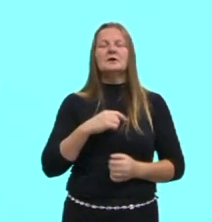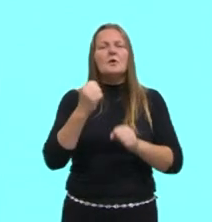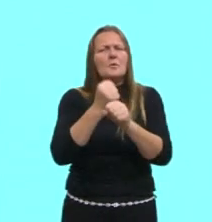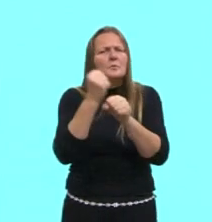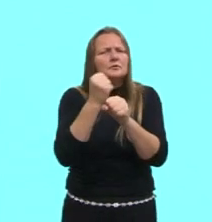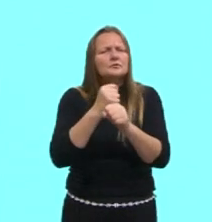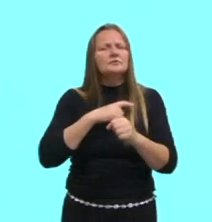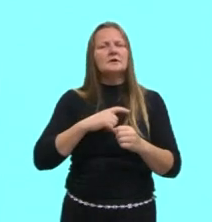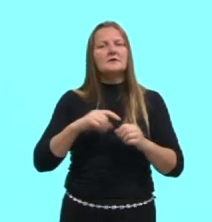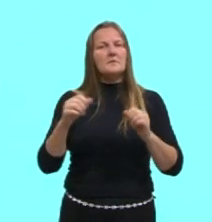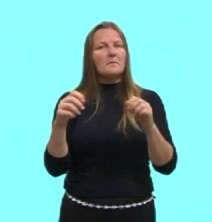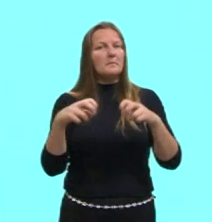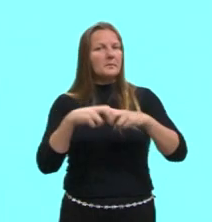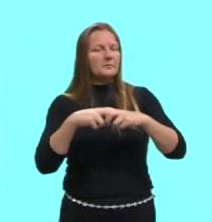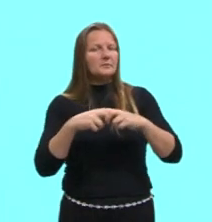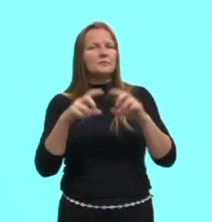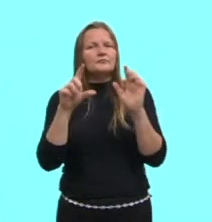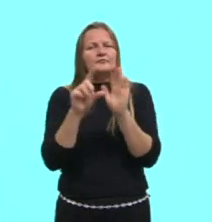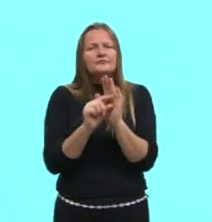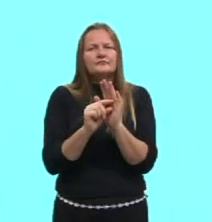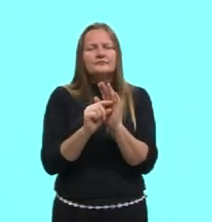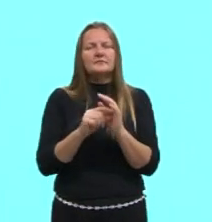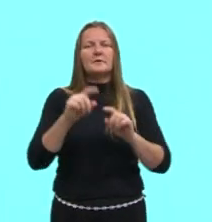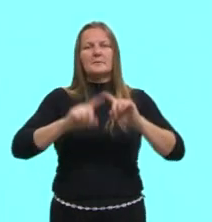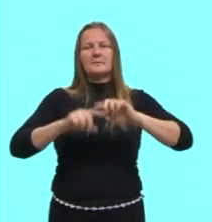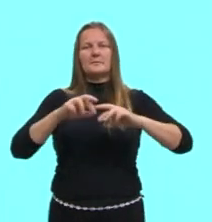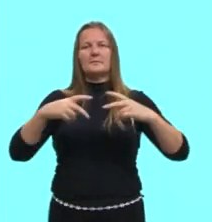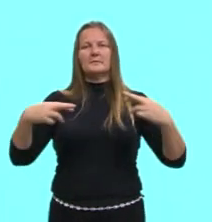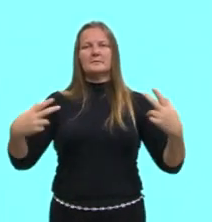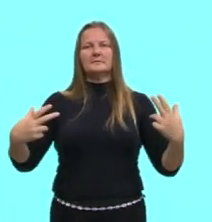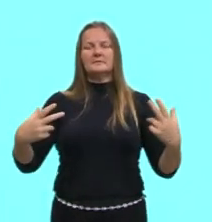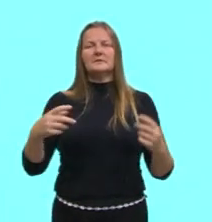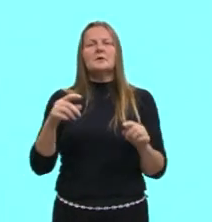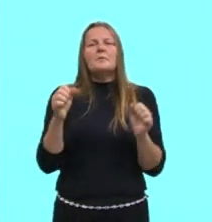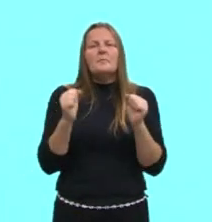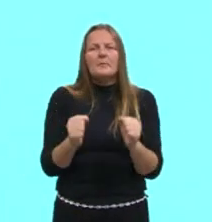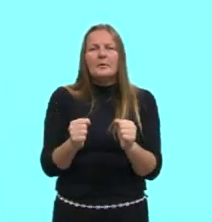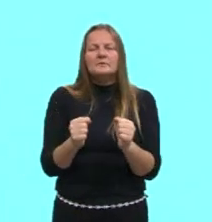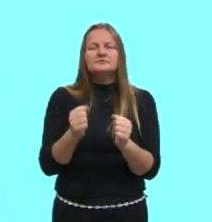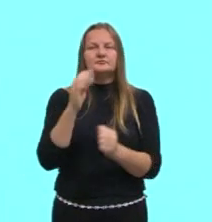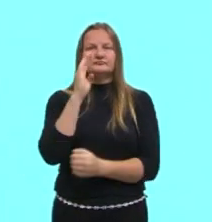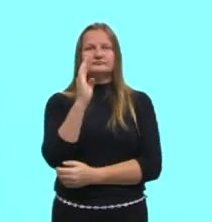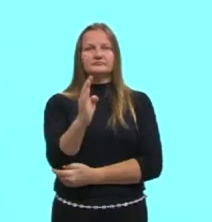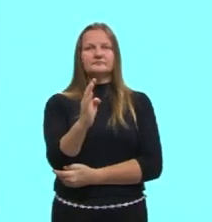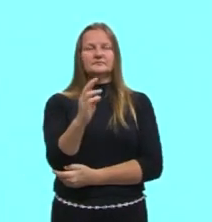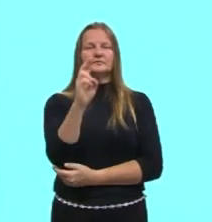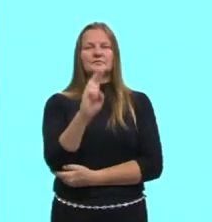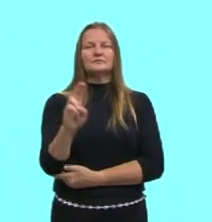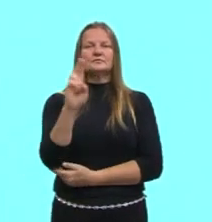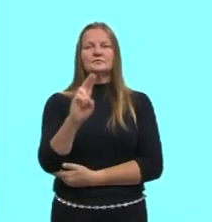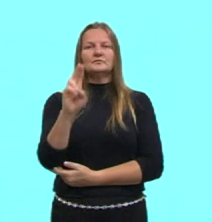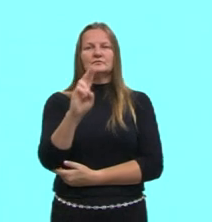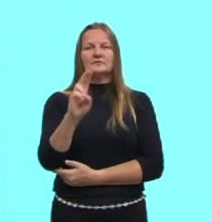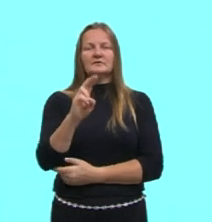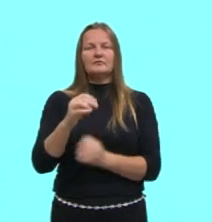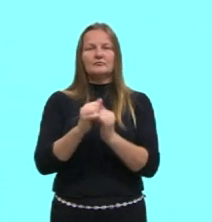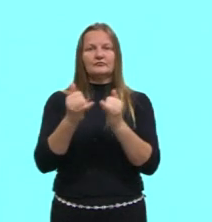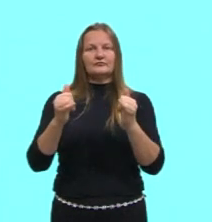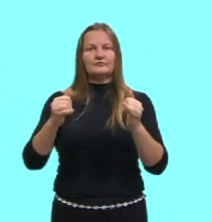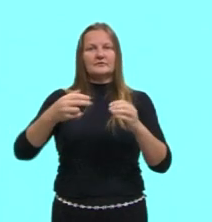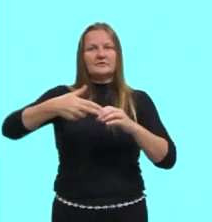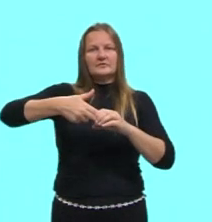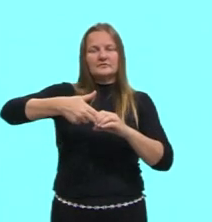é encontrado em estado físico de menor agregação da matéria e podem ser diretamente utilizado como combustível